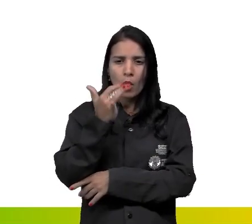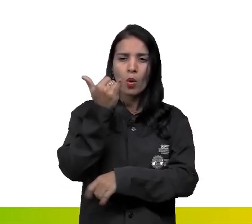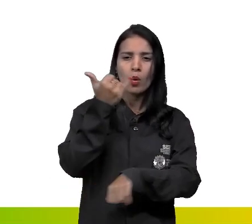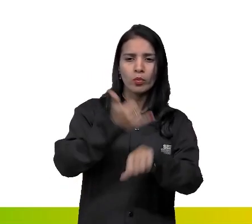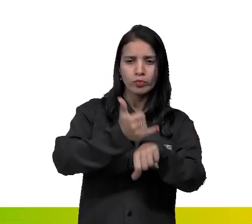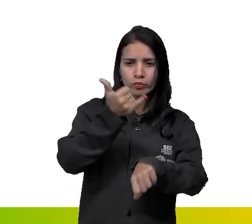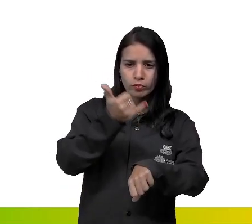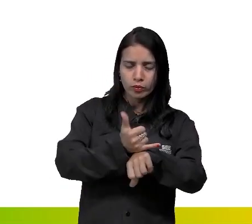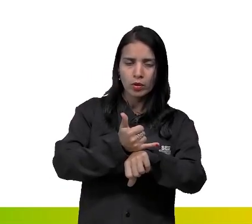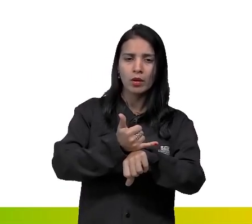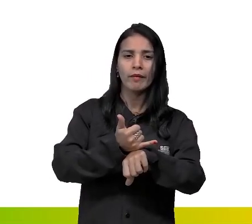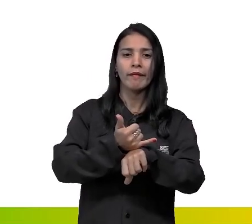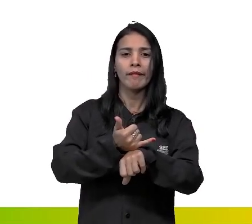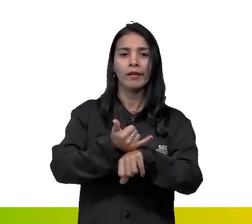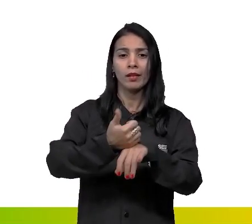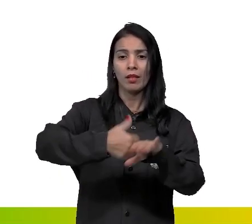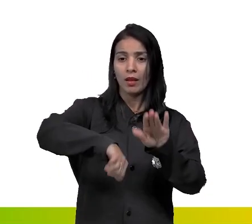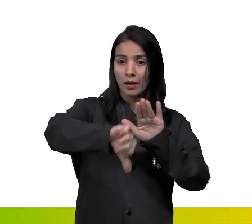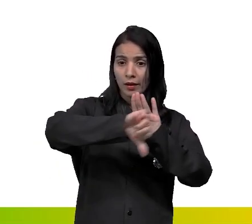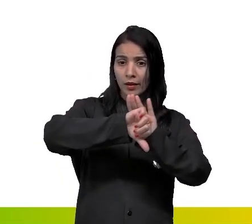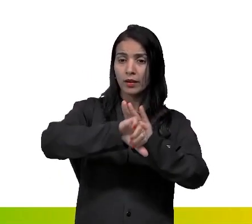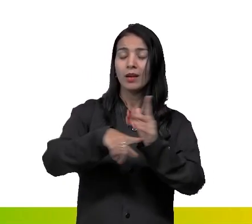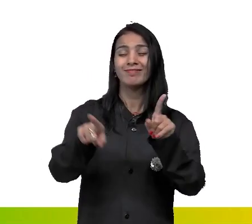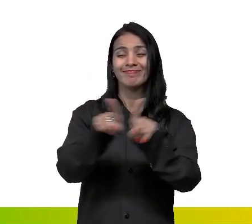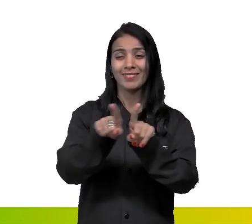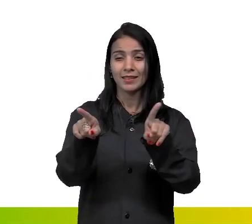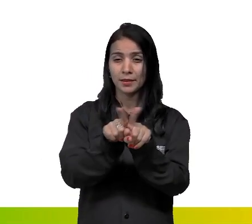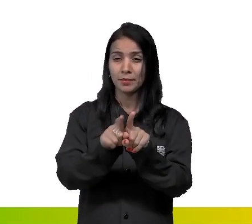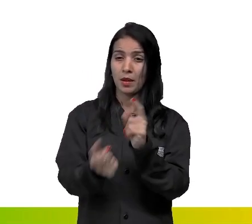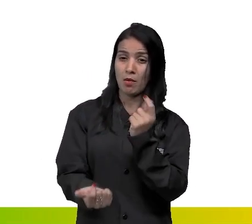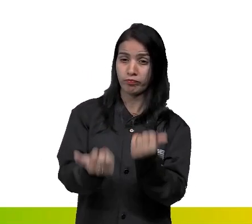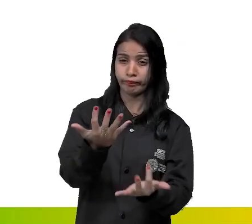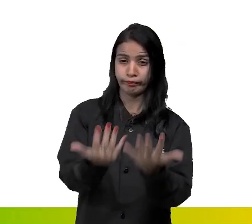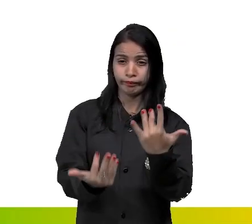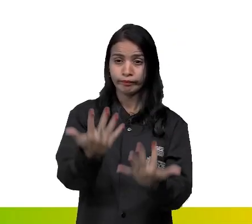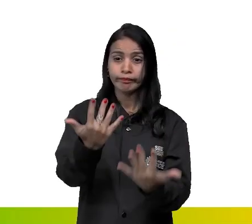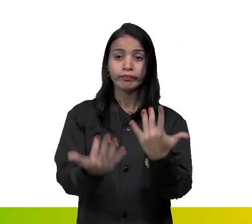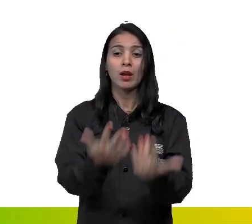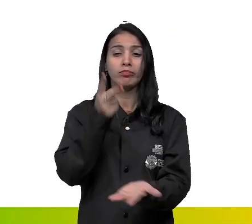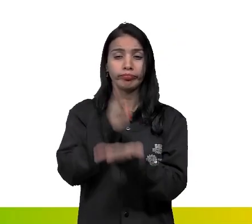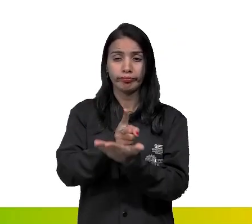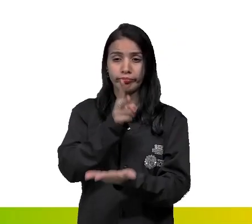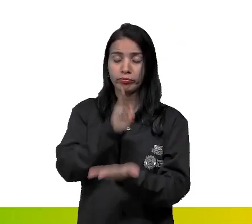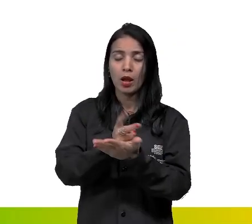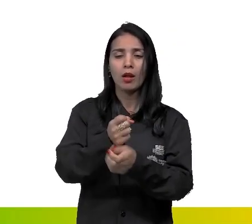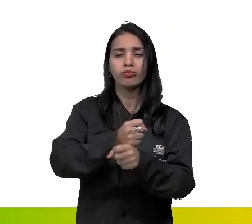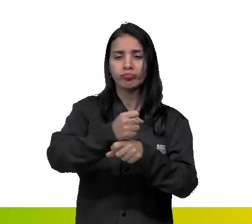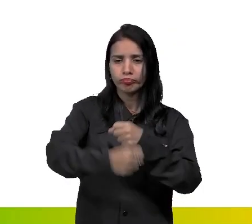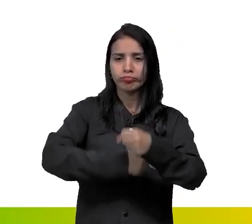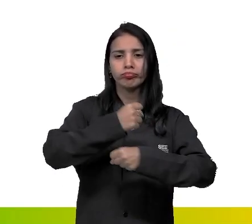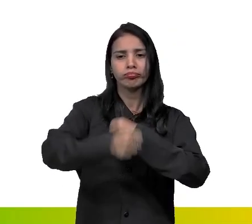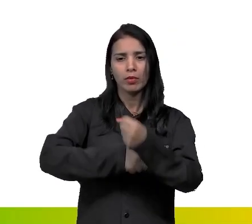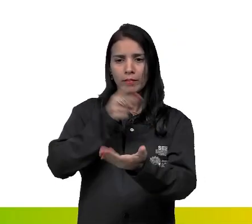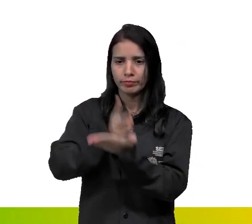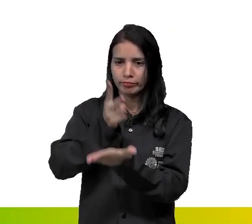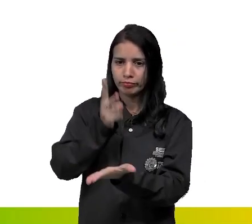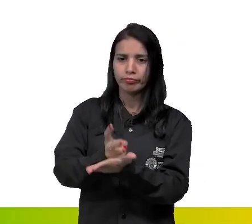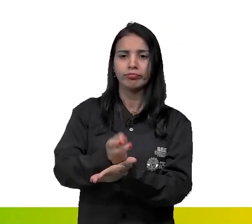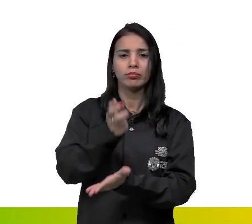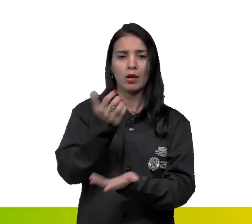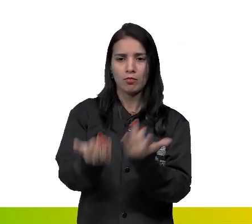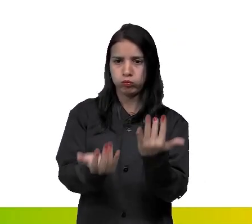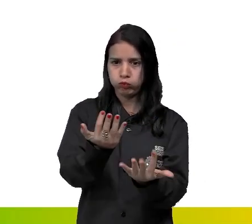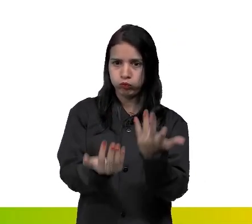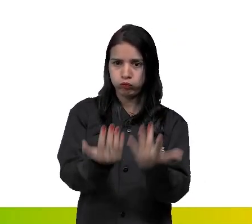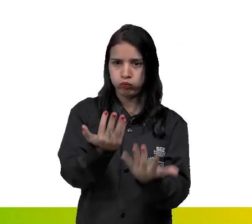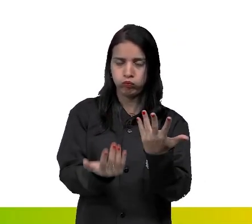e de se debater, que é o problema das queimadas que ocorrem todos os anos nesse bioma. Agora nós vamos falar